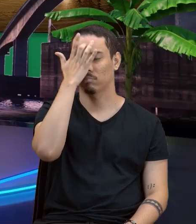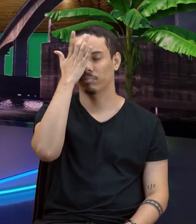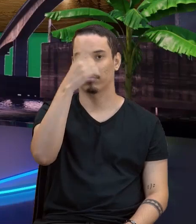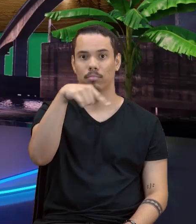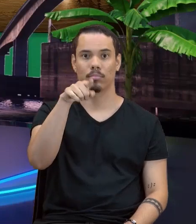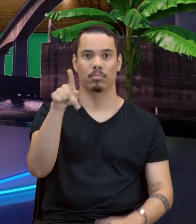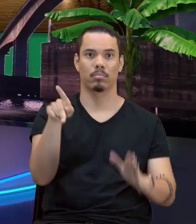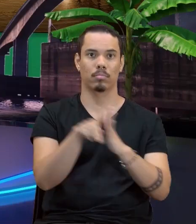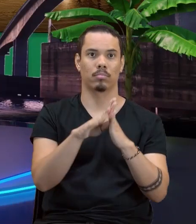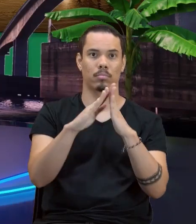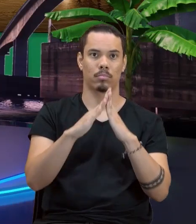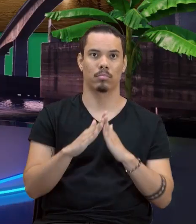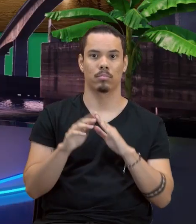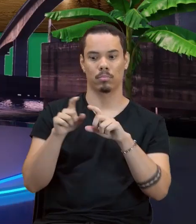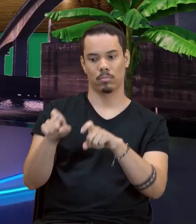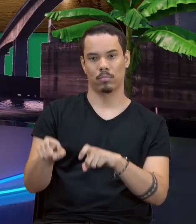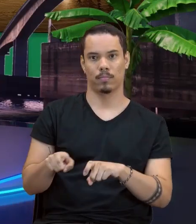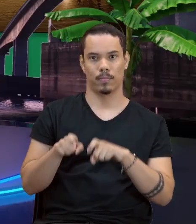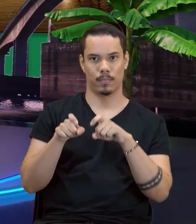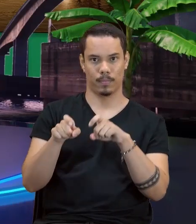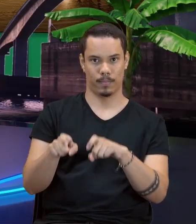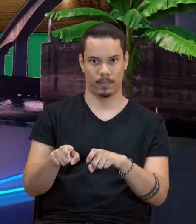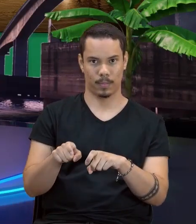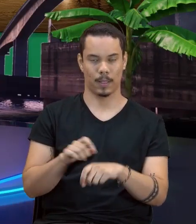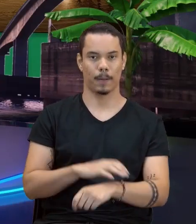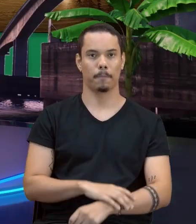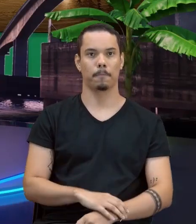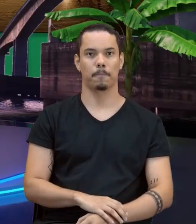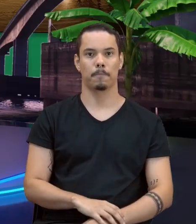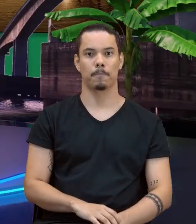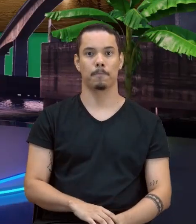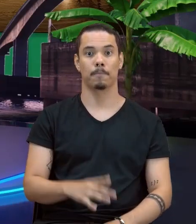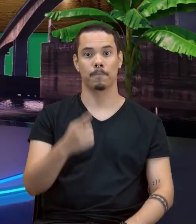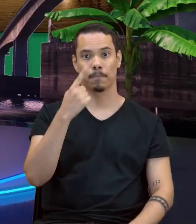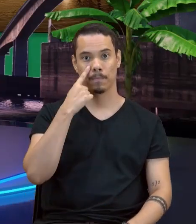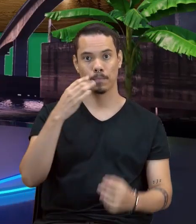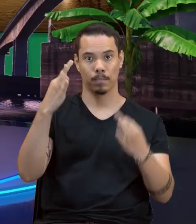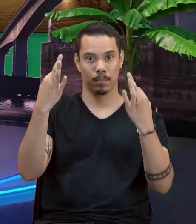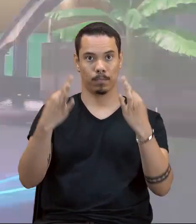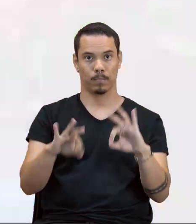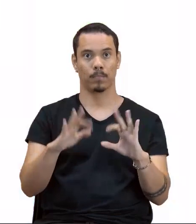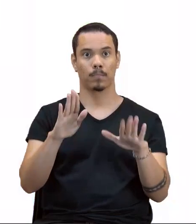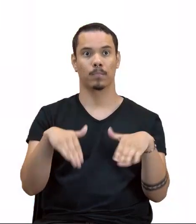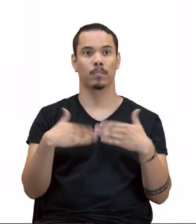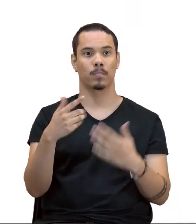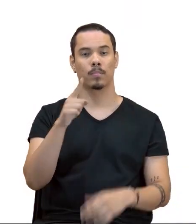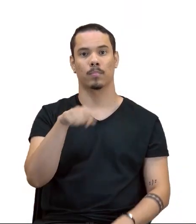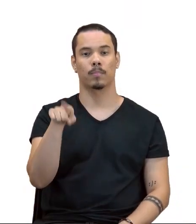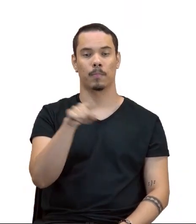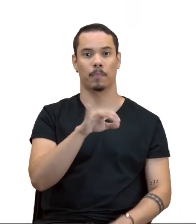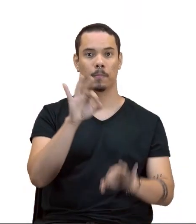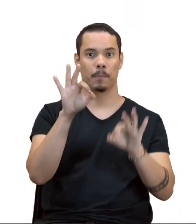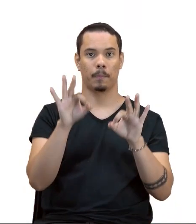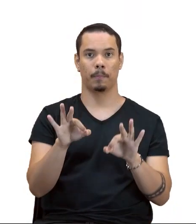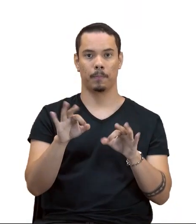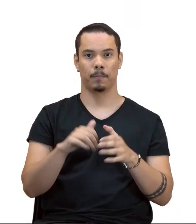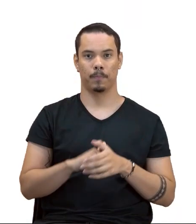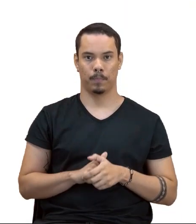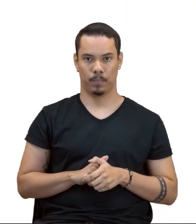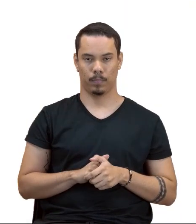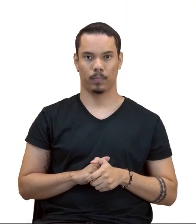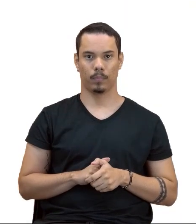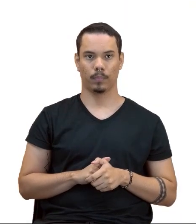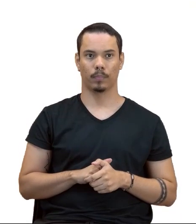verdade, havia esquecido. Então, tranquilo, galera. Vamos confirmar, então, qual é a alternativa correta. Então, olha, o que